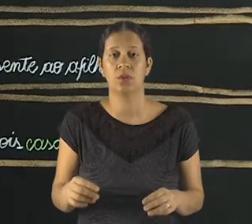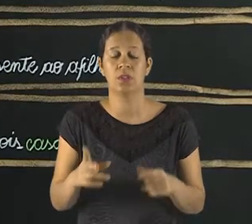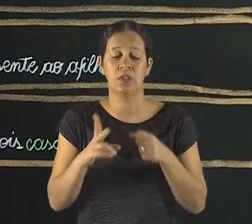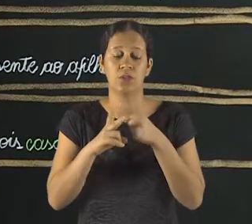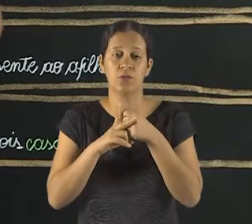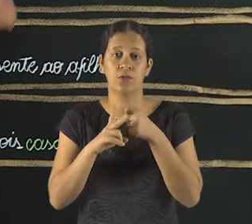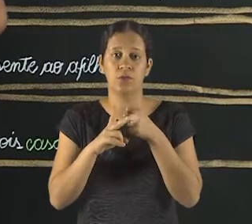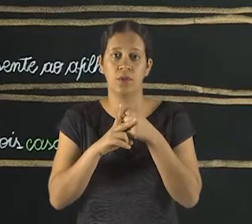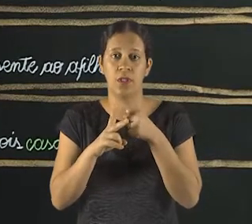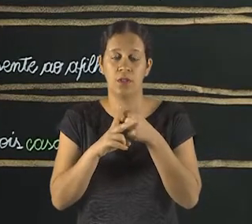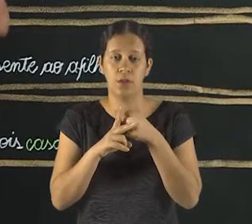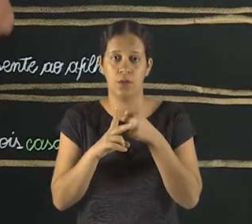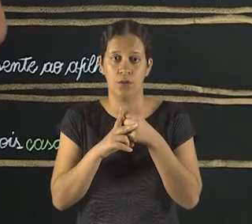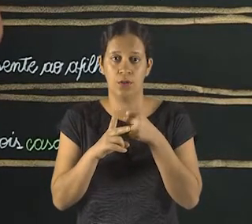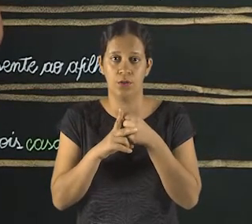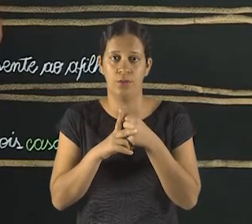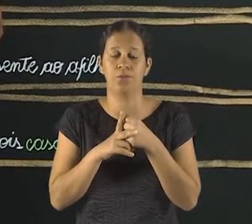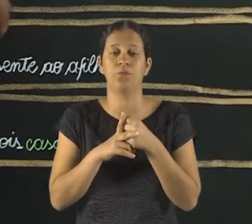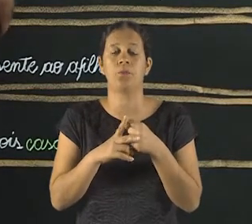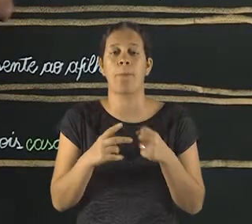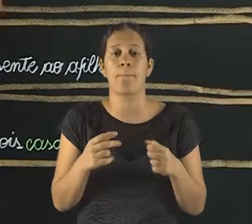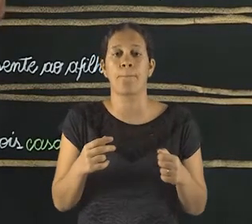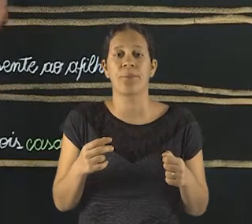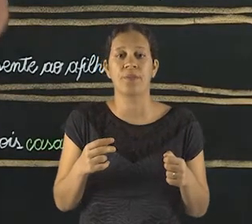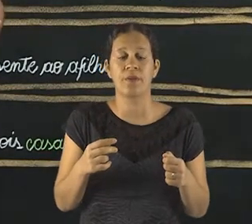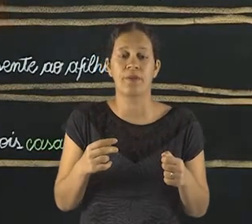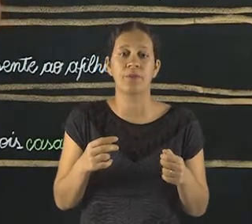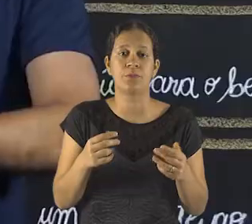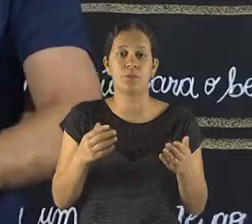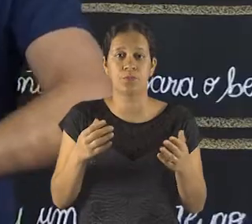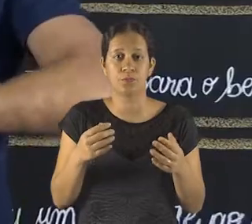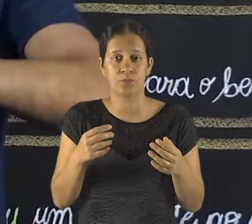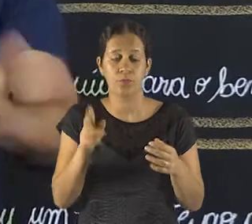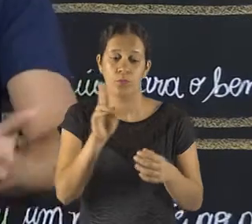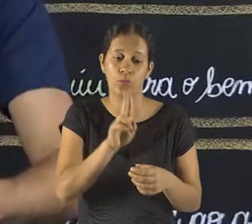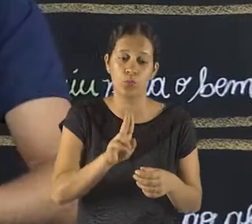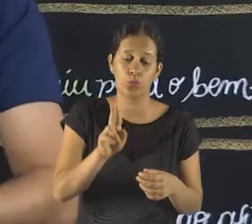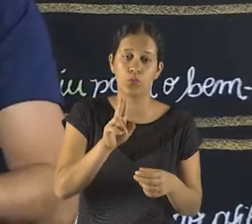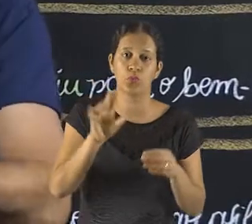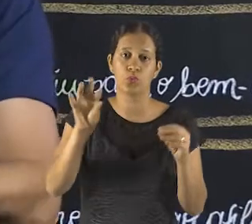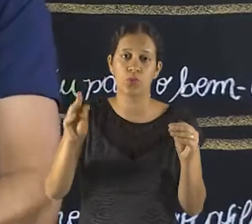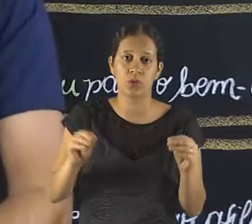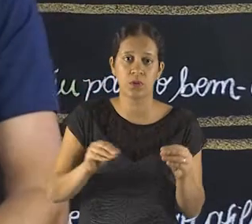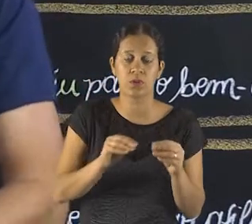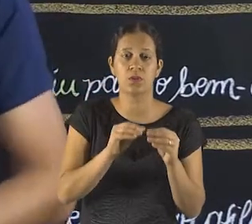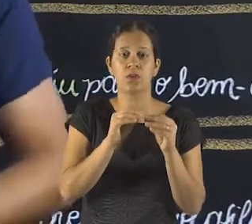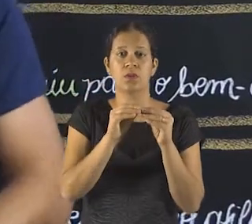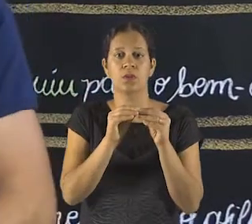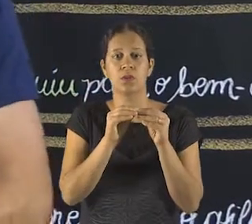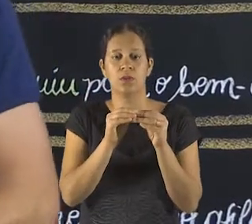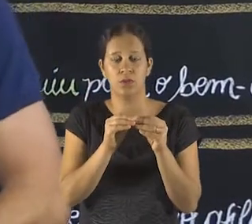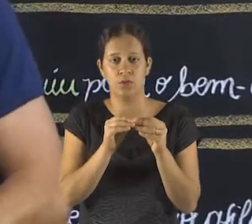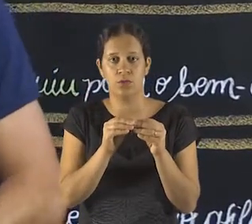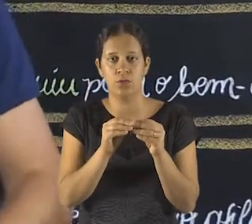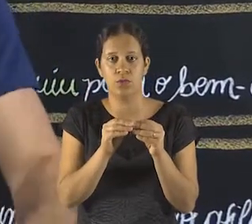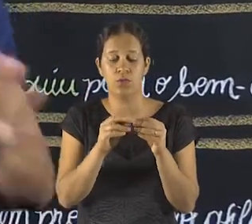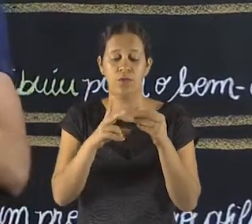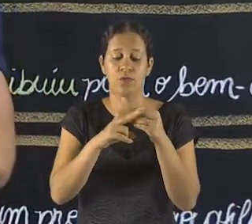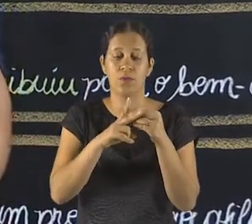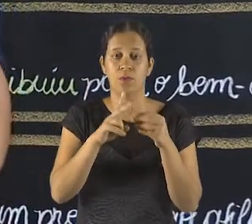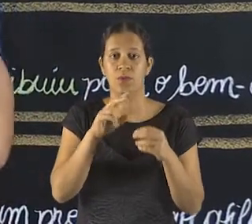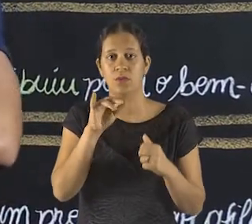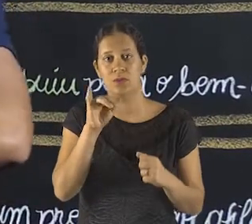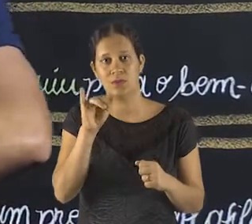temos os verbos intransitivos. Se a transitividade é a relação dos verbos com os complementos, os verbos